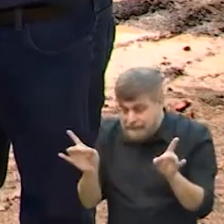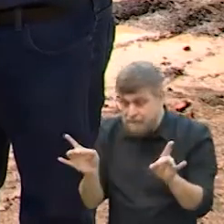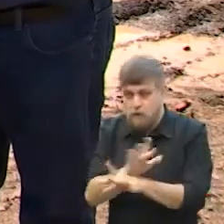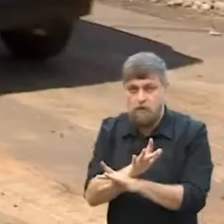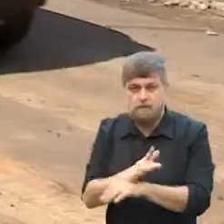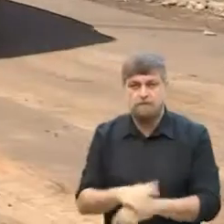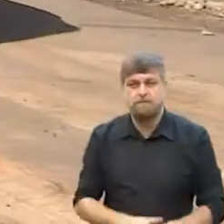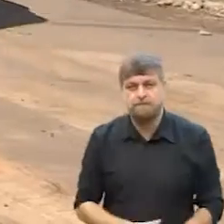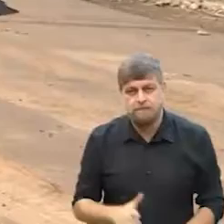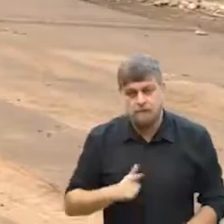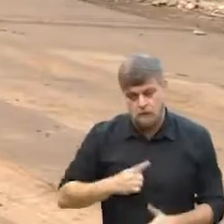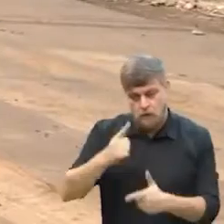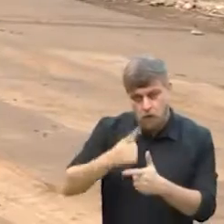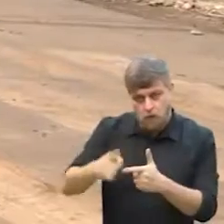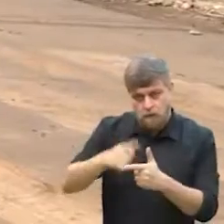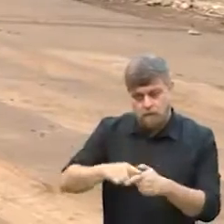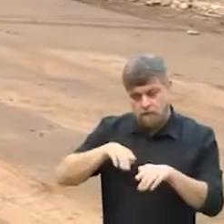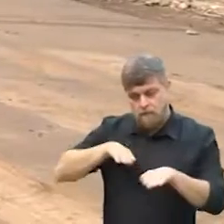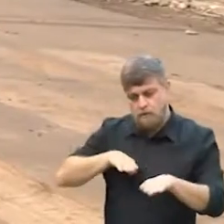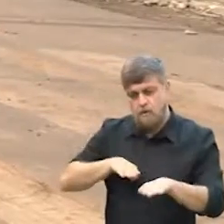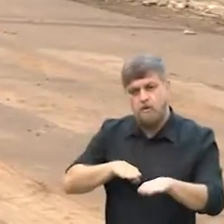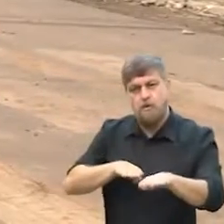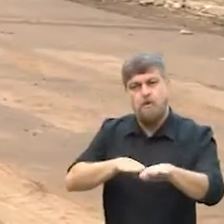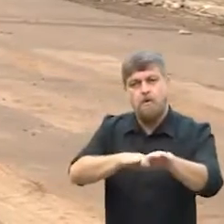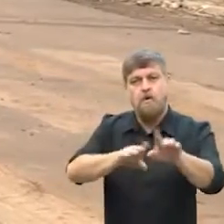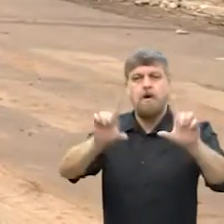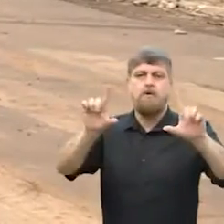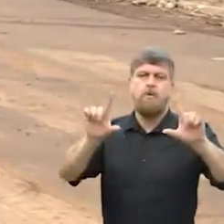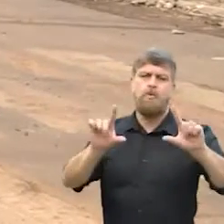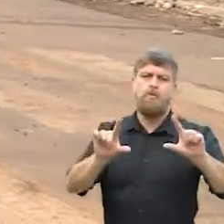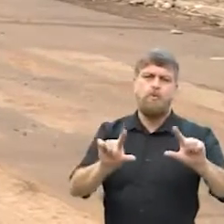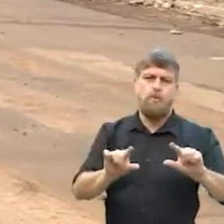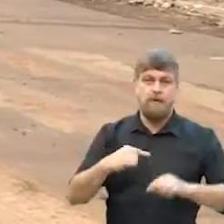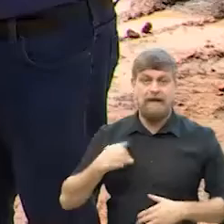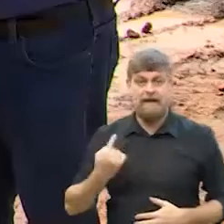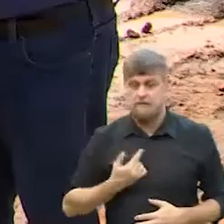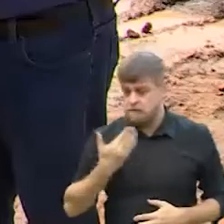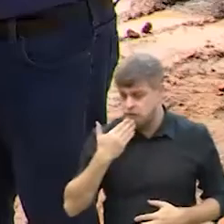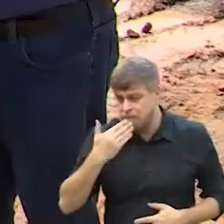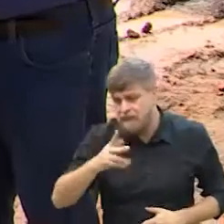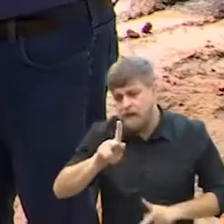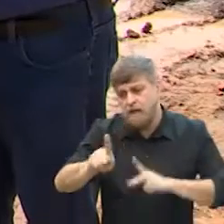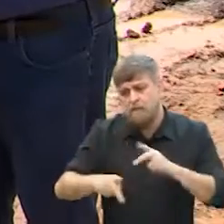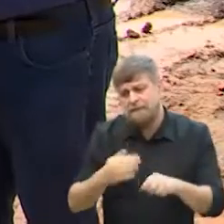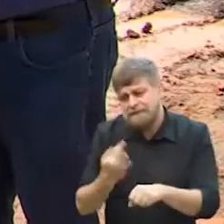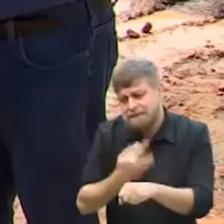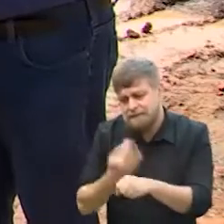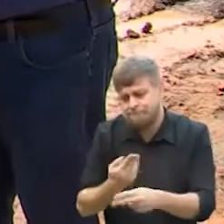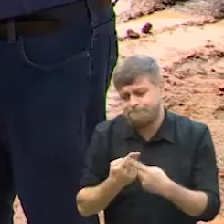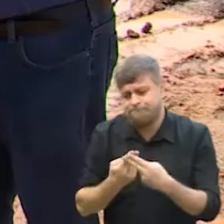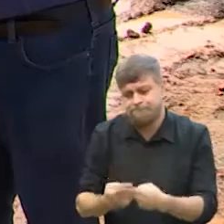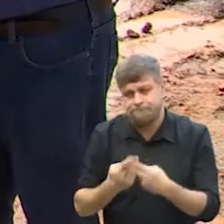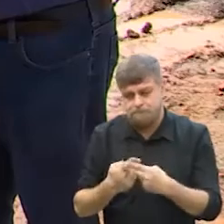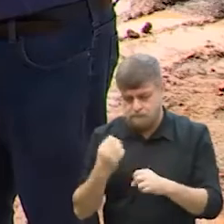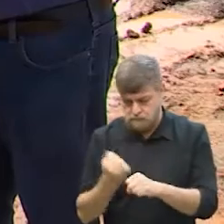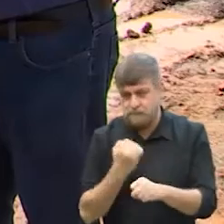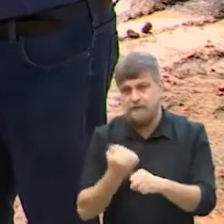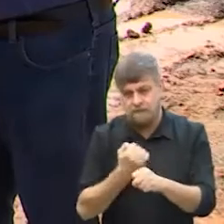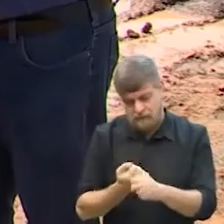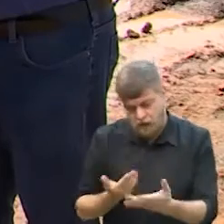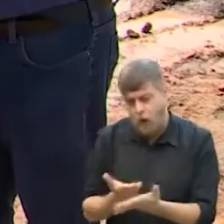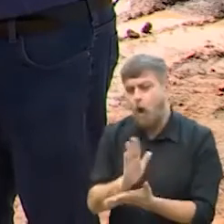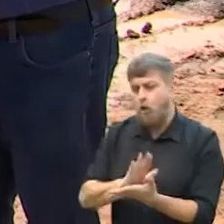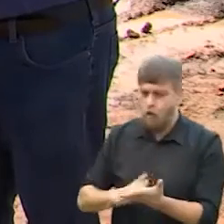estamos finalizando. Logo mais, os problemas no trânsito ali serão amenizados. A gente pede a compreensão da população porque